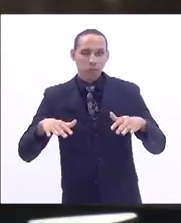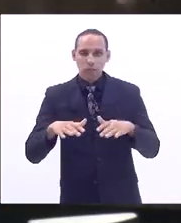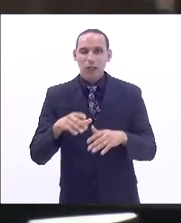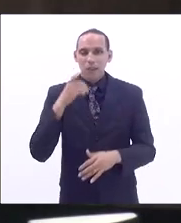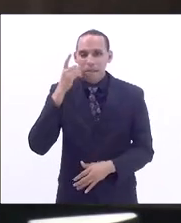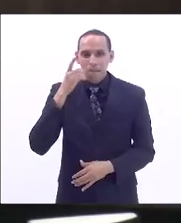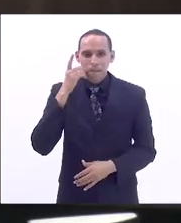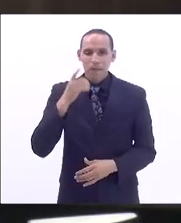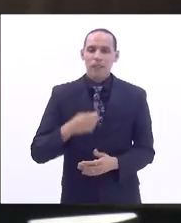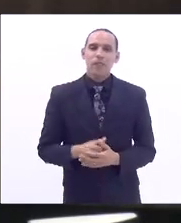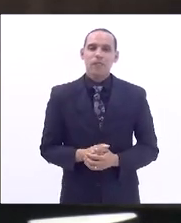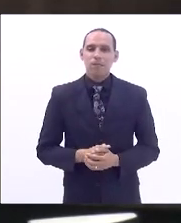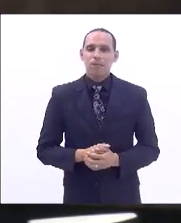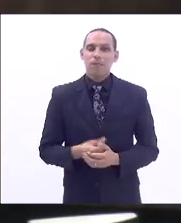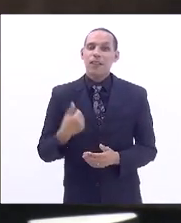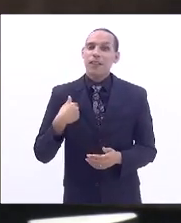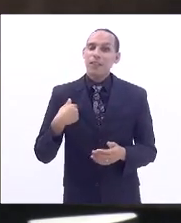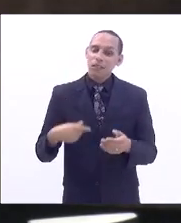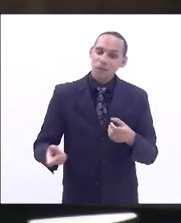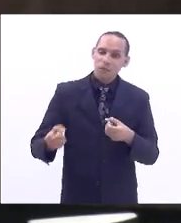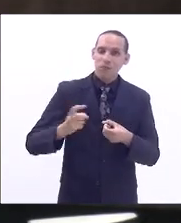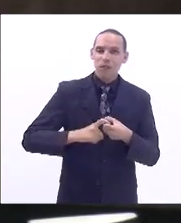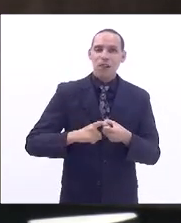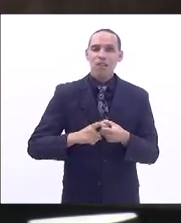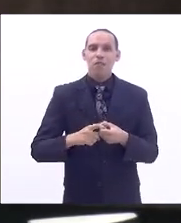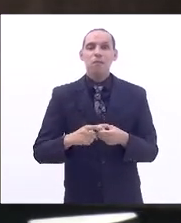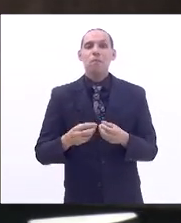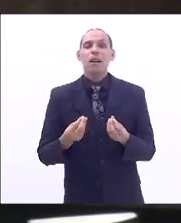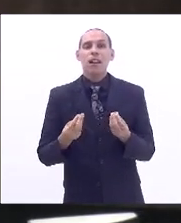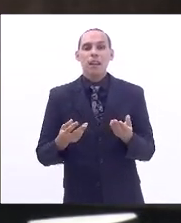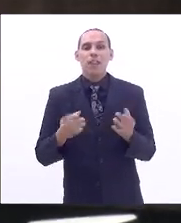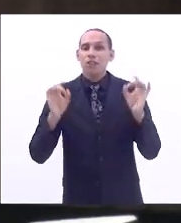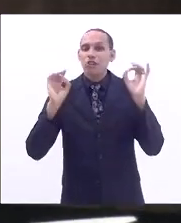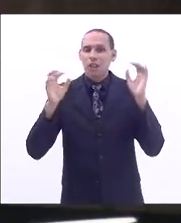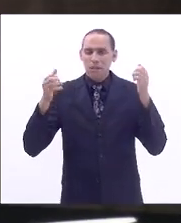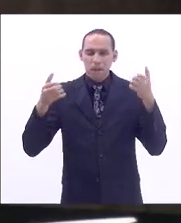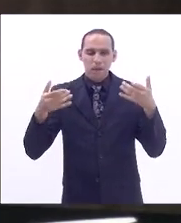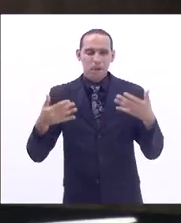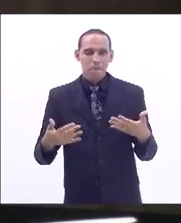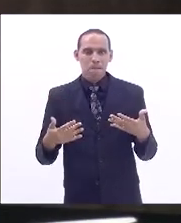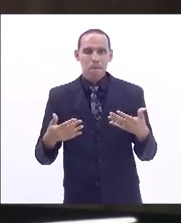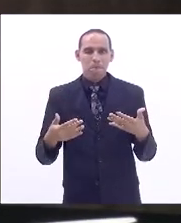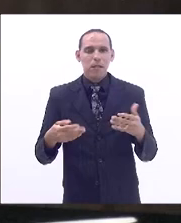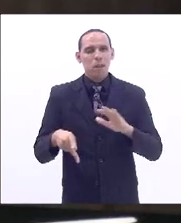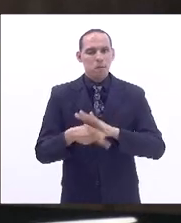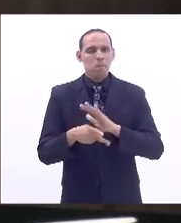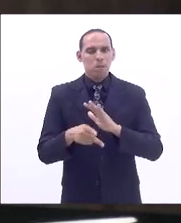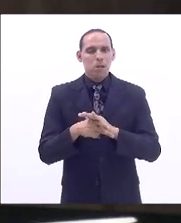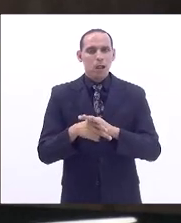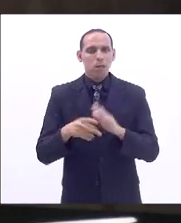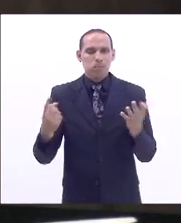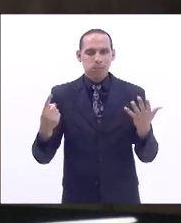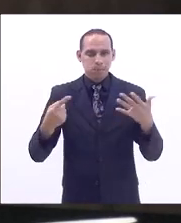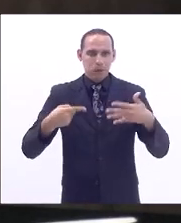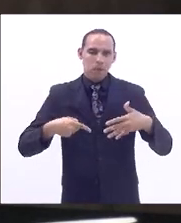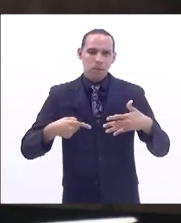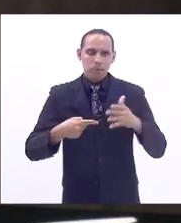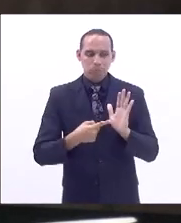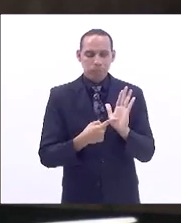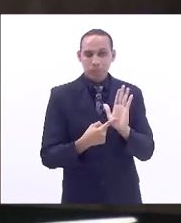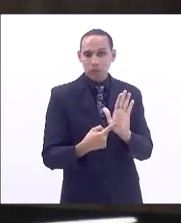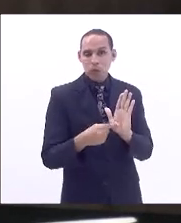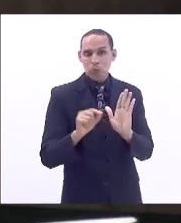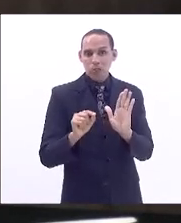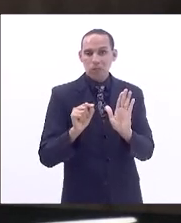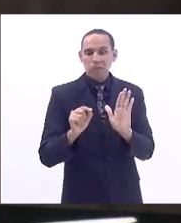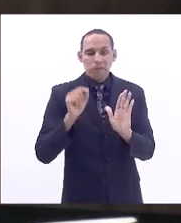senhores deputados chega aqui de volta também para falar decidi táxi o presidente que a bancada do pessoal apresentou que leva